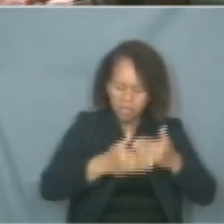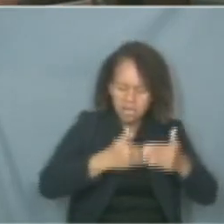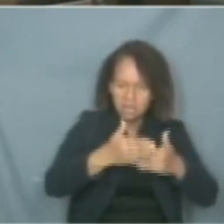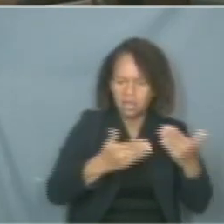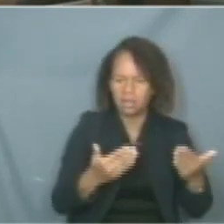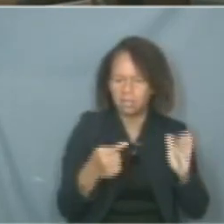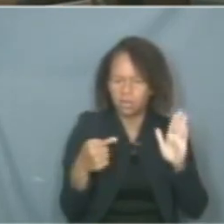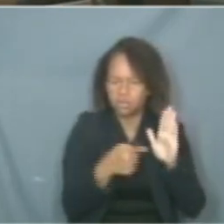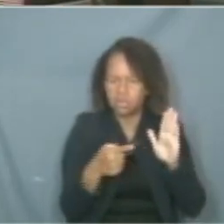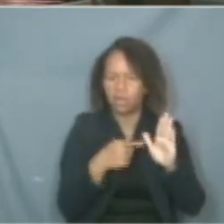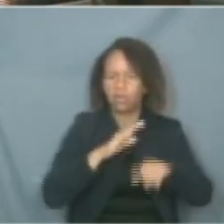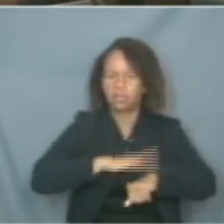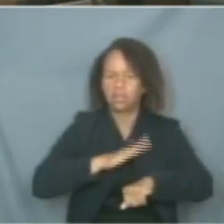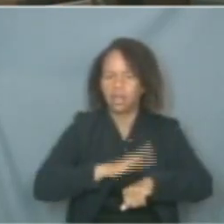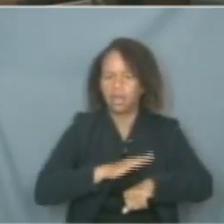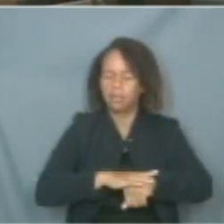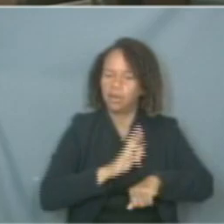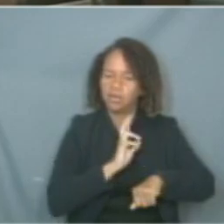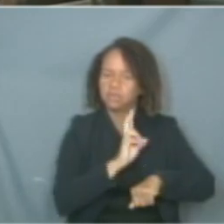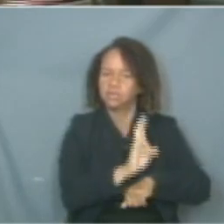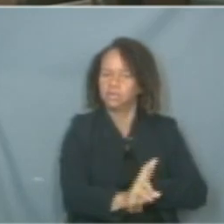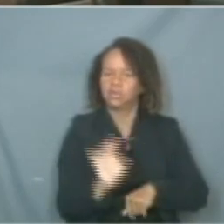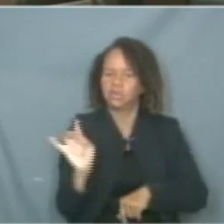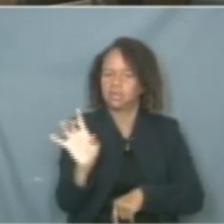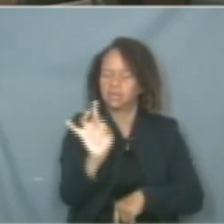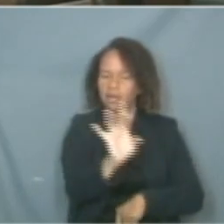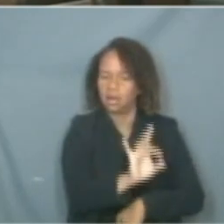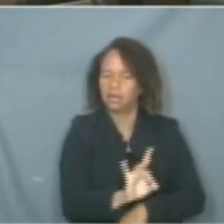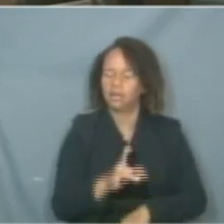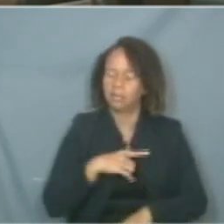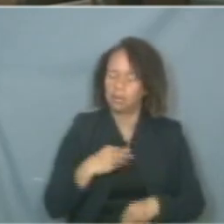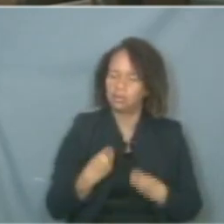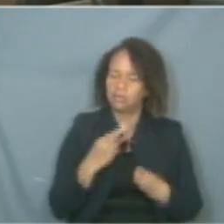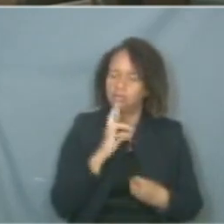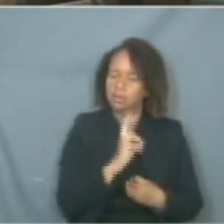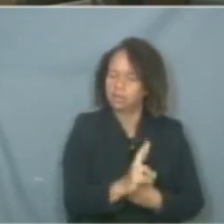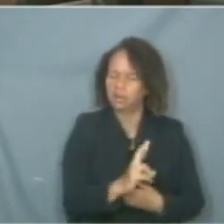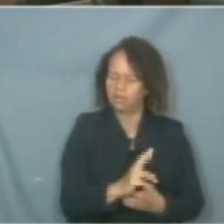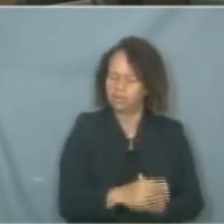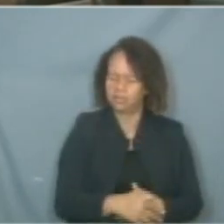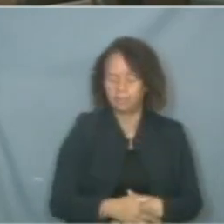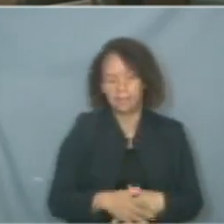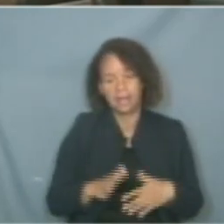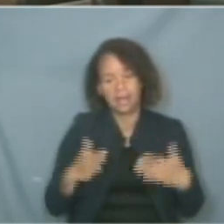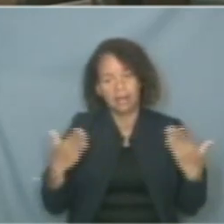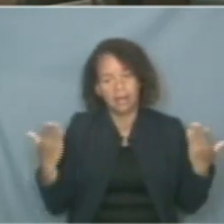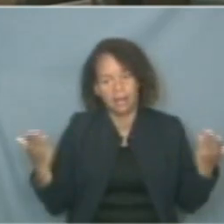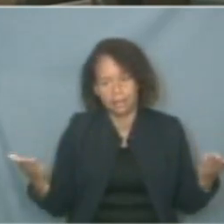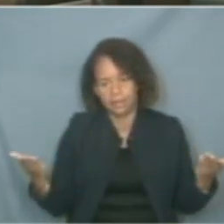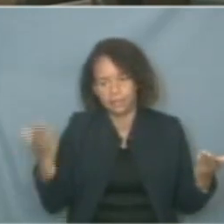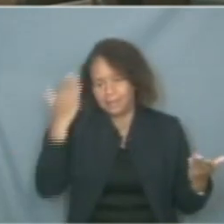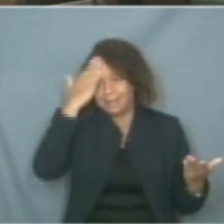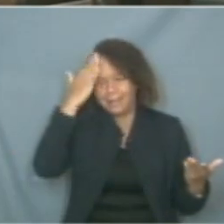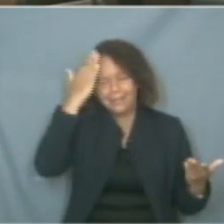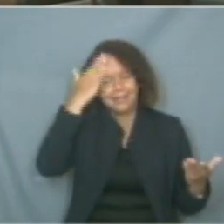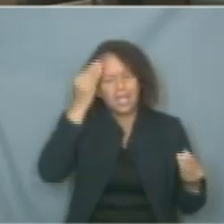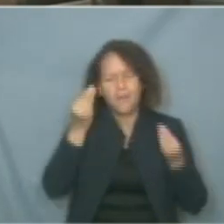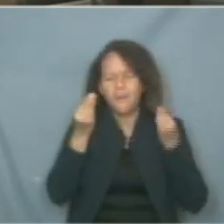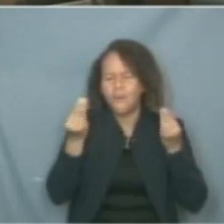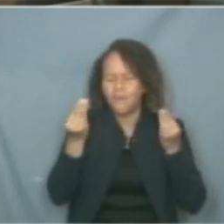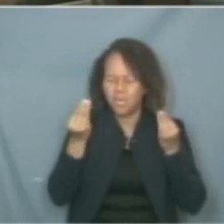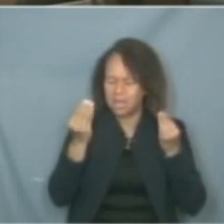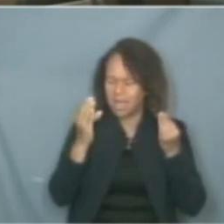trâmite, quanto tempo vai ter, a resposta que cada concessionária tem para dar. Agora, eu não consigo entender como é que ele não quer que